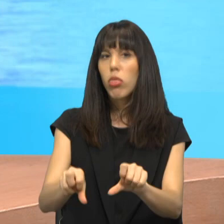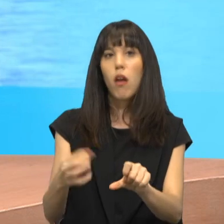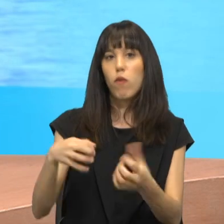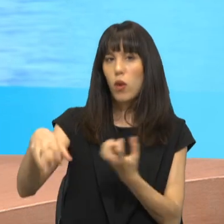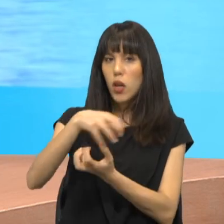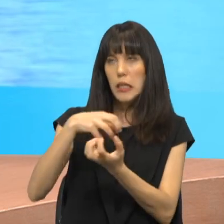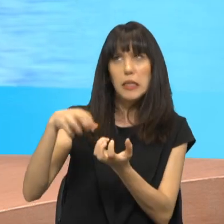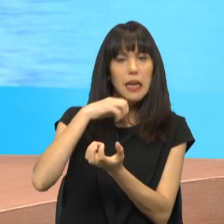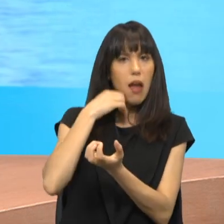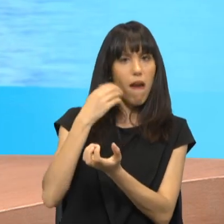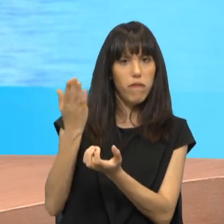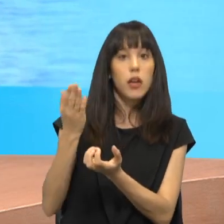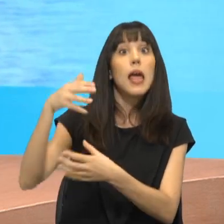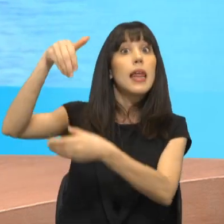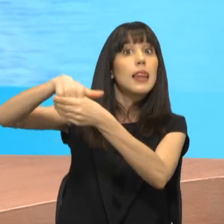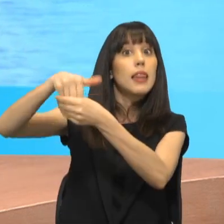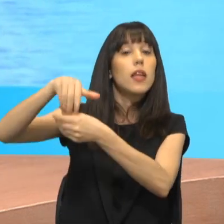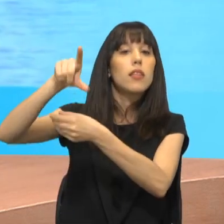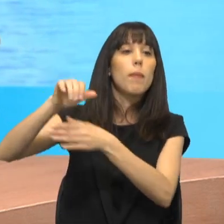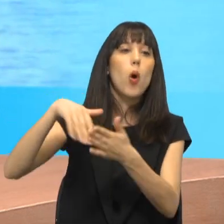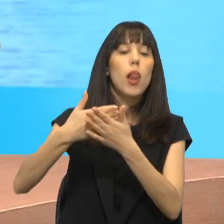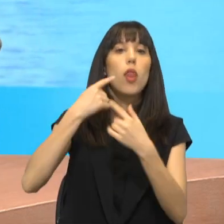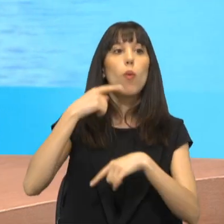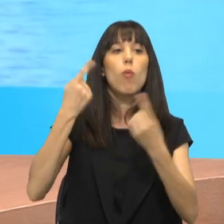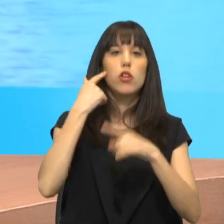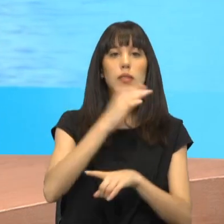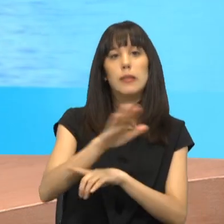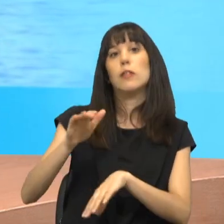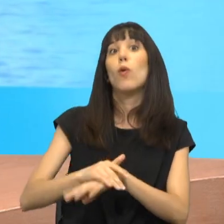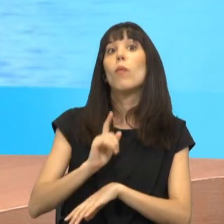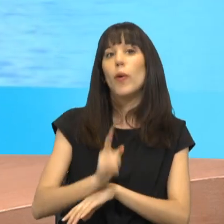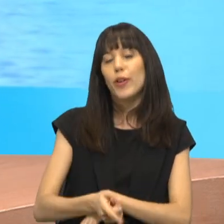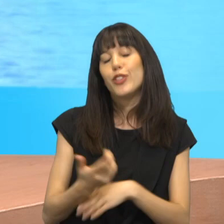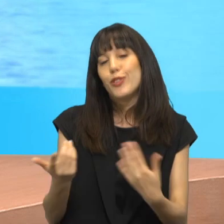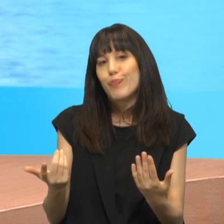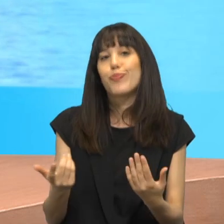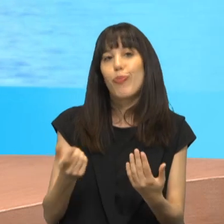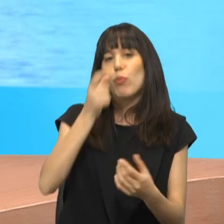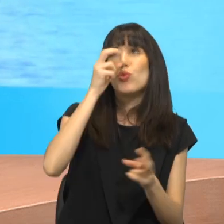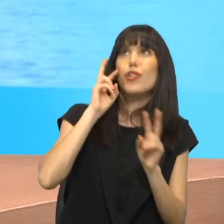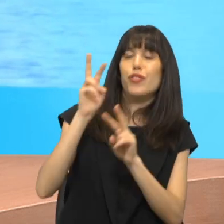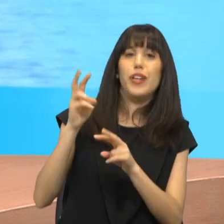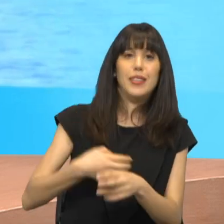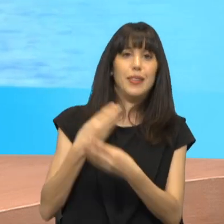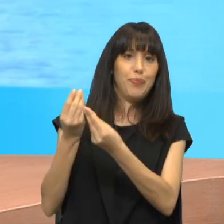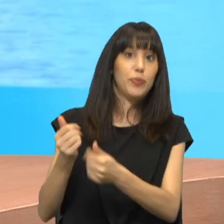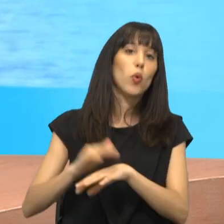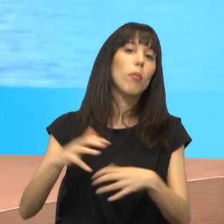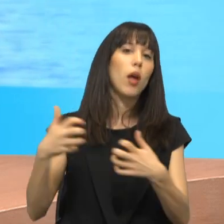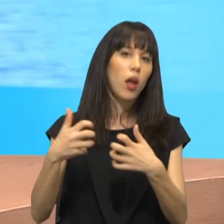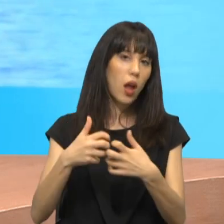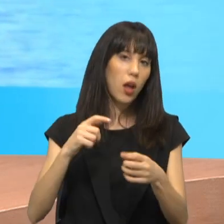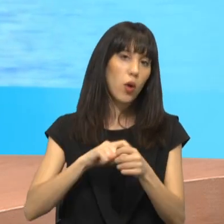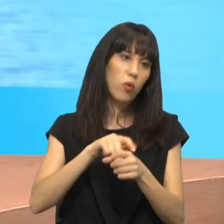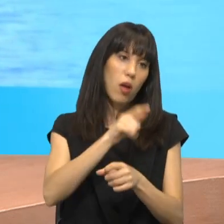crise, não apenas interna, mas sobretudo externa, por via também, no seu reconhecimento, por questão da guerra